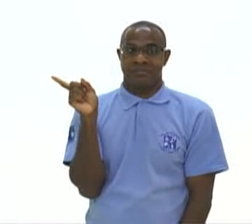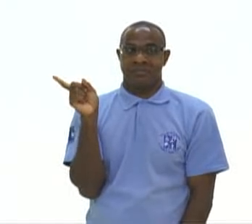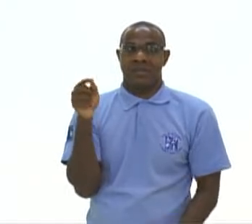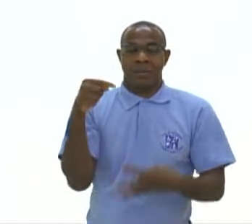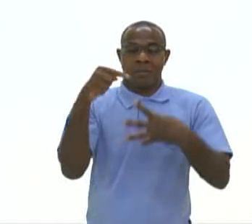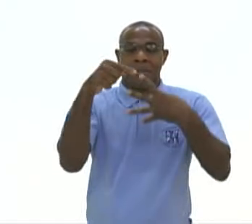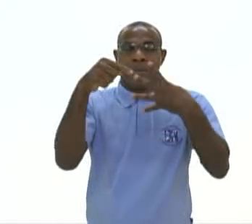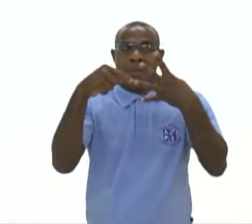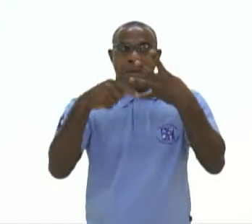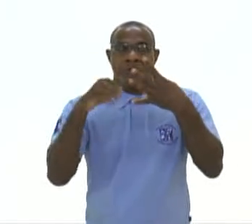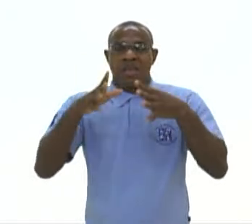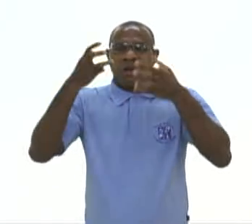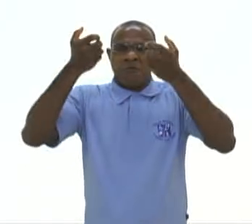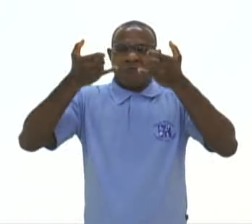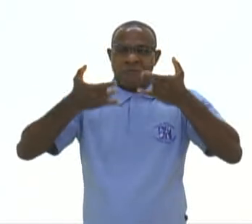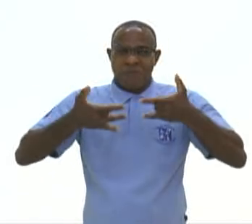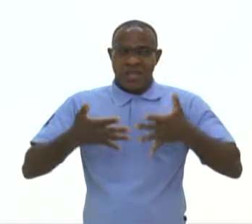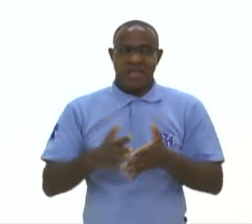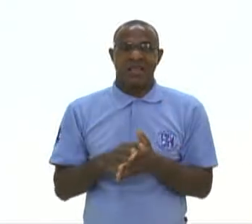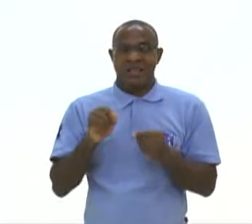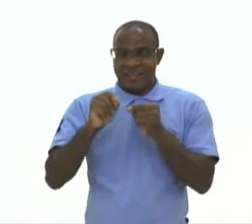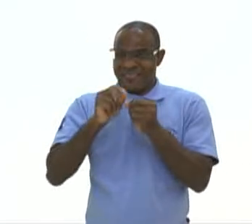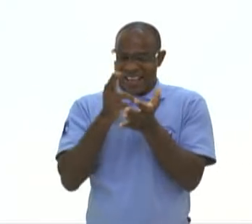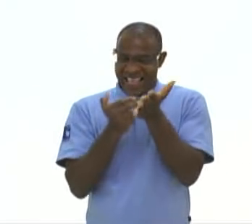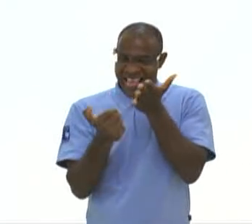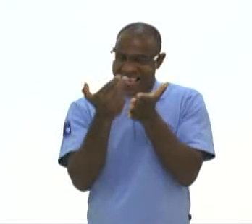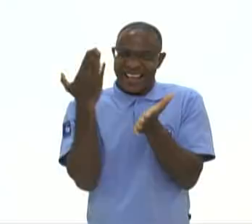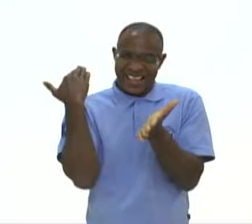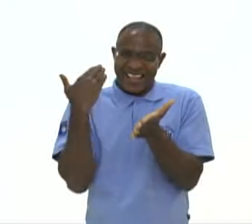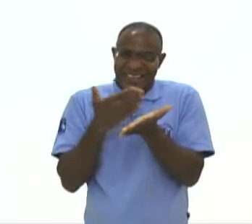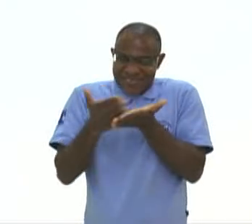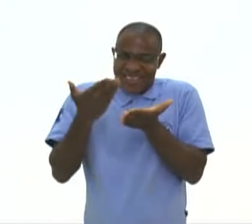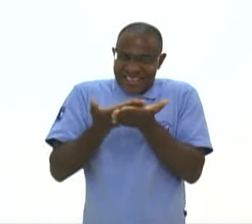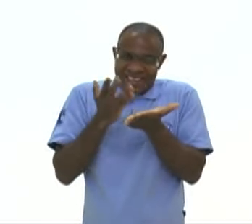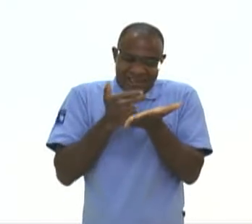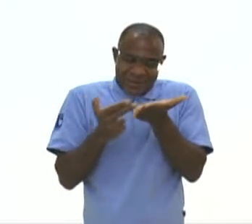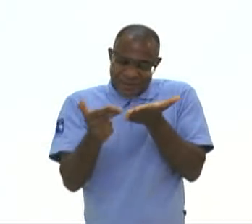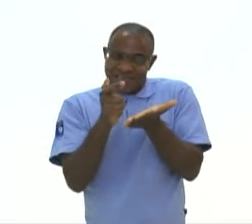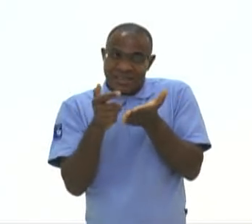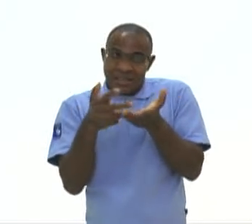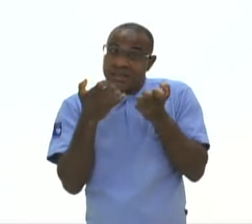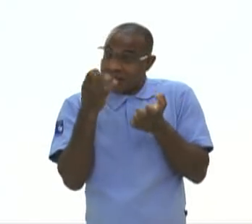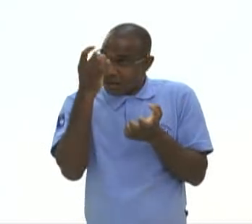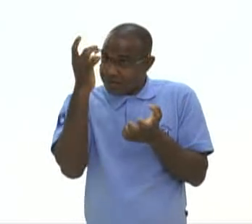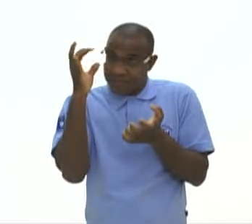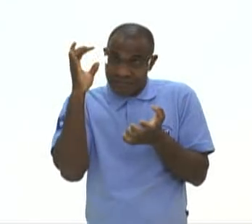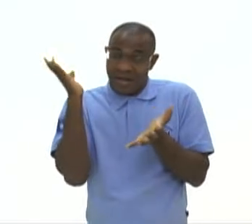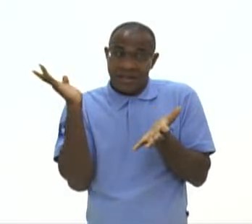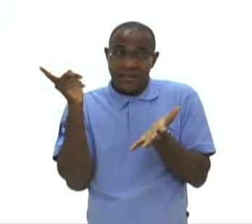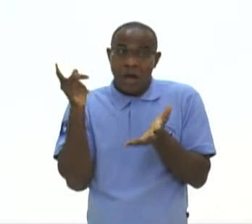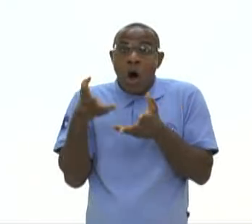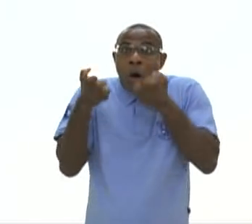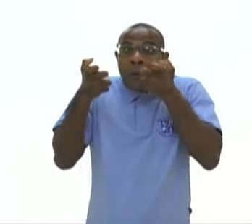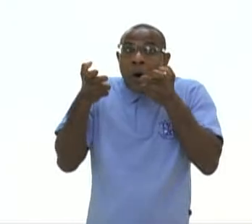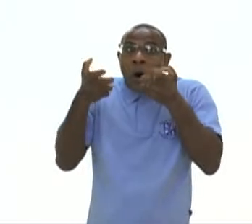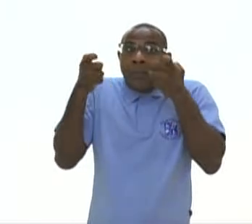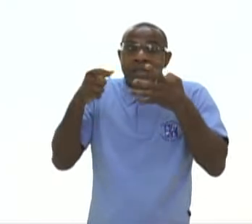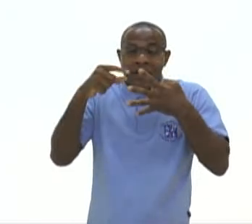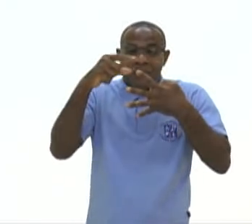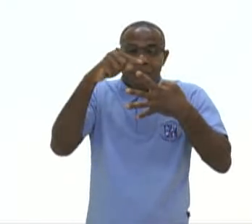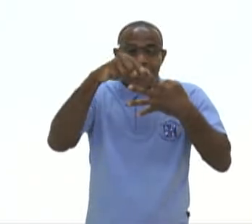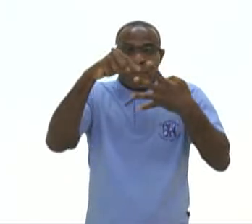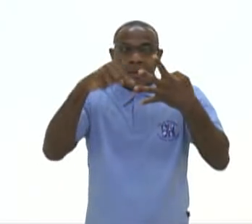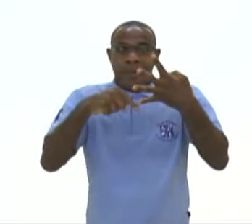tudo que a gente já falou, se você fez aquele desenho no início da aula, tá fácil. Observa as alternativas e depois me diz qual